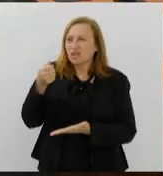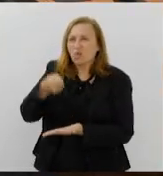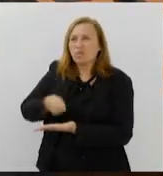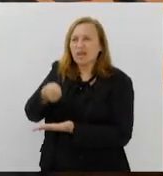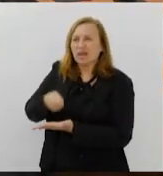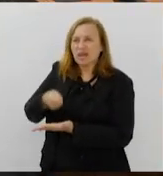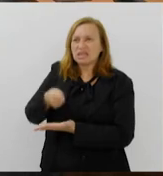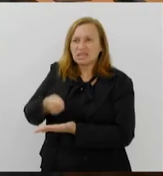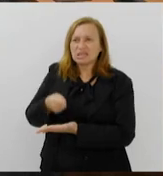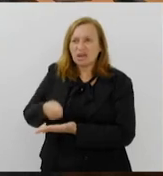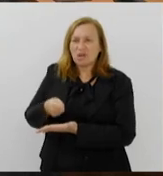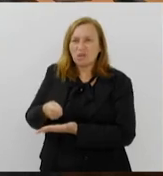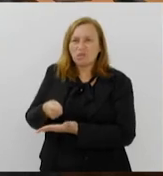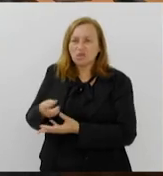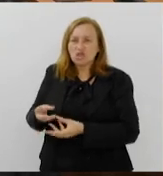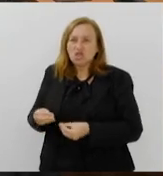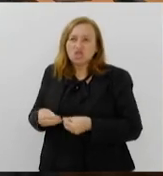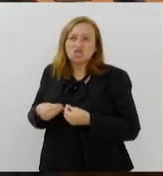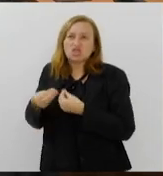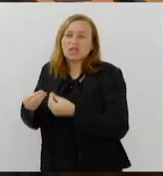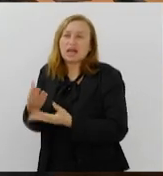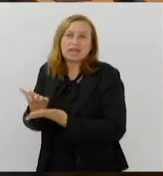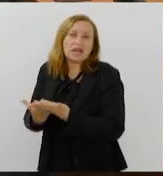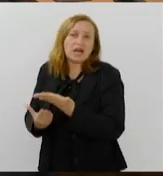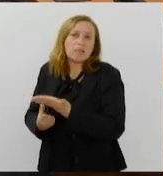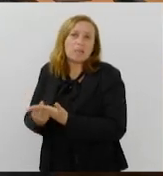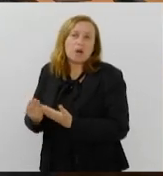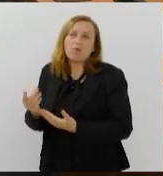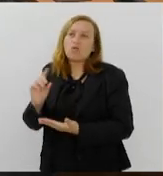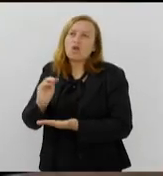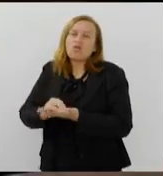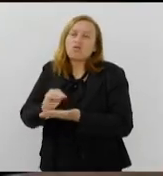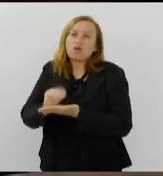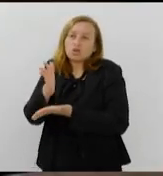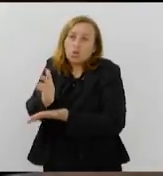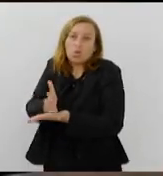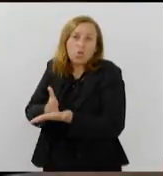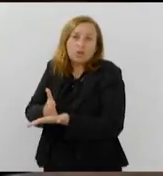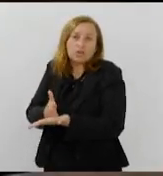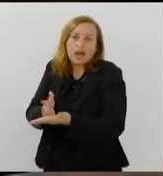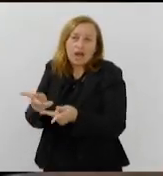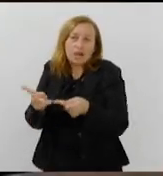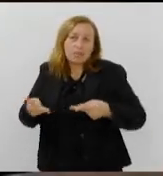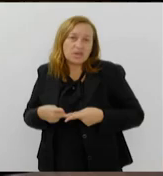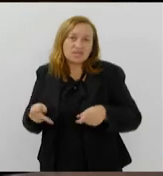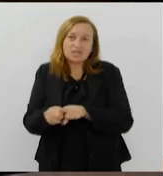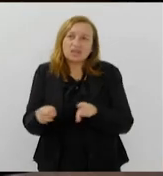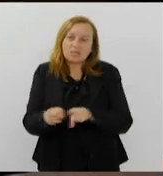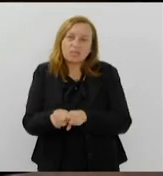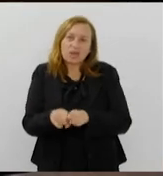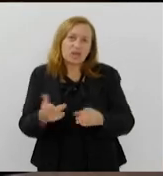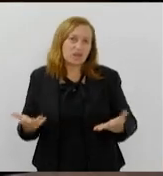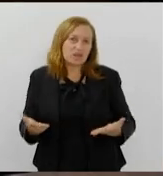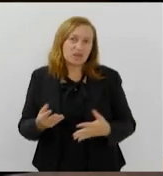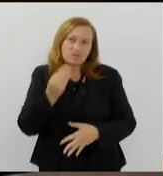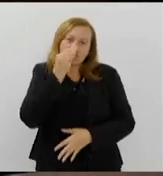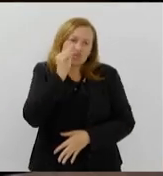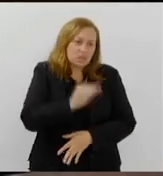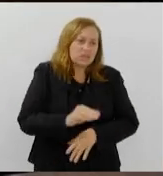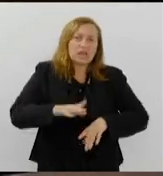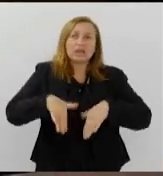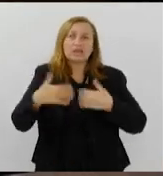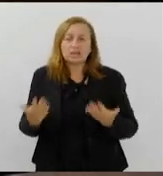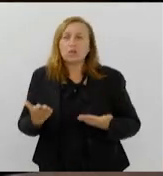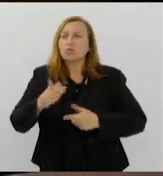mesa a pizza, só falta cortar a pizza também. Quer dizer, realmente são tratadas como um subproletariado. Então, em